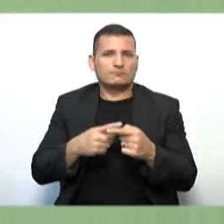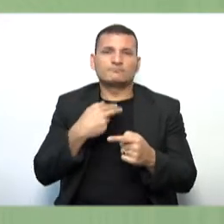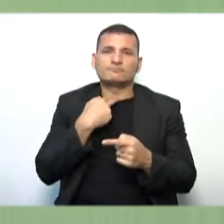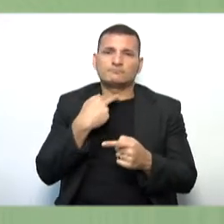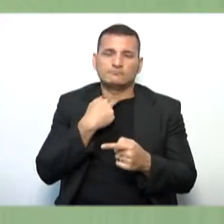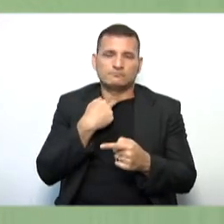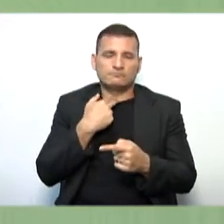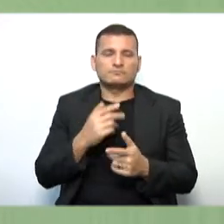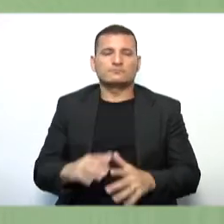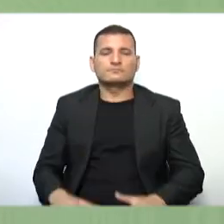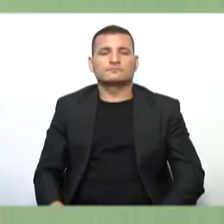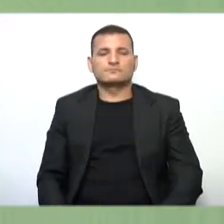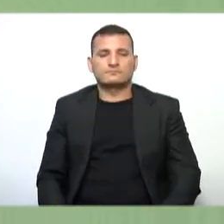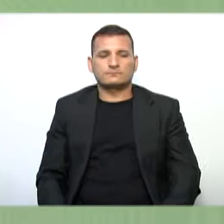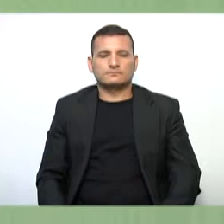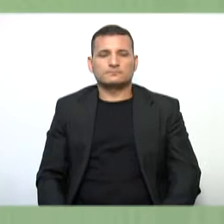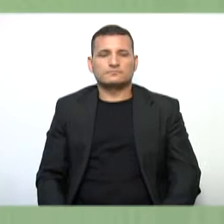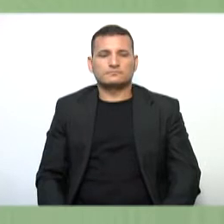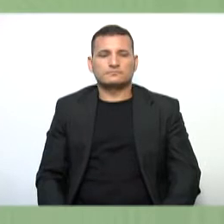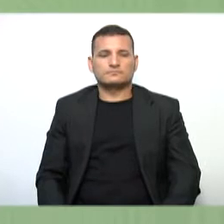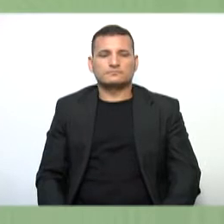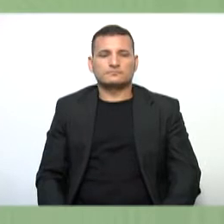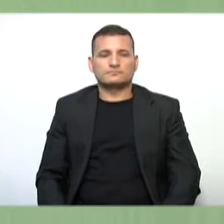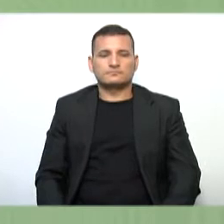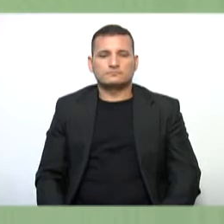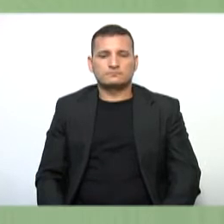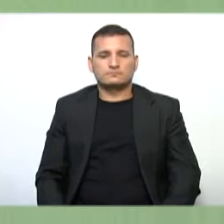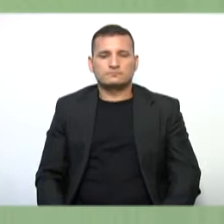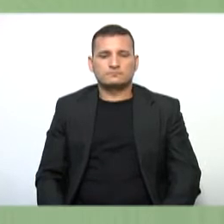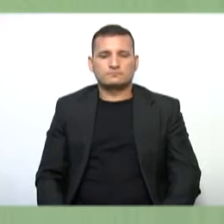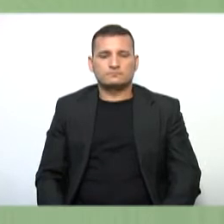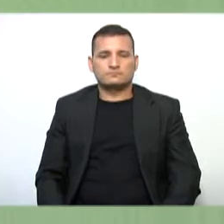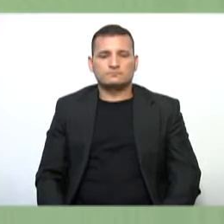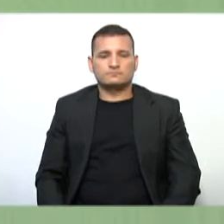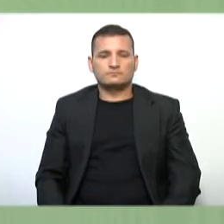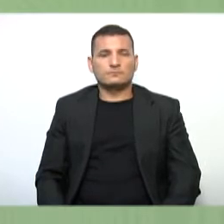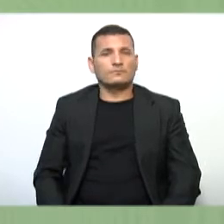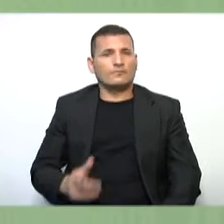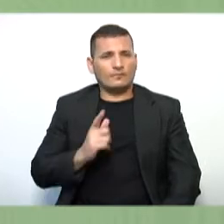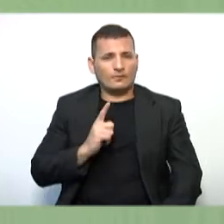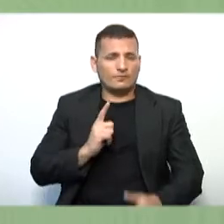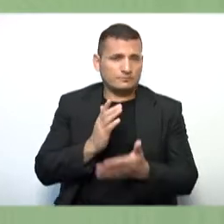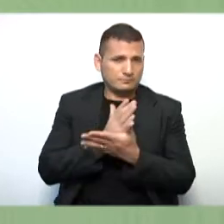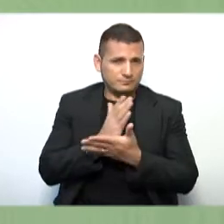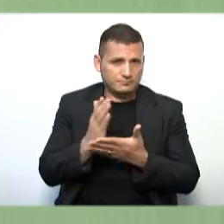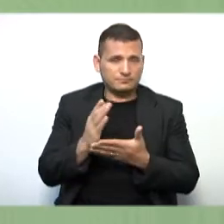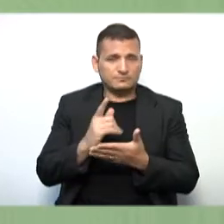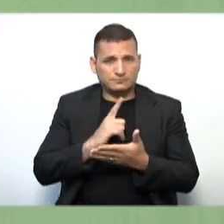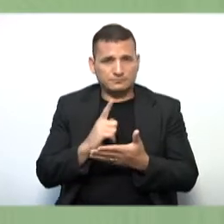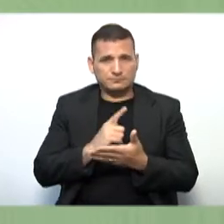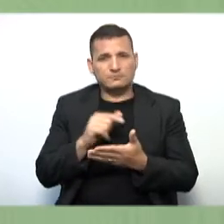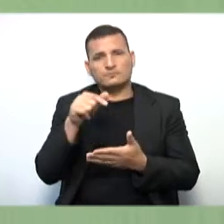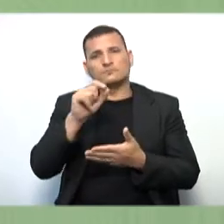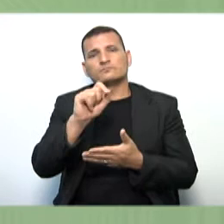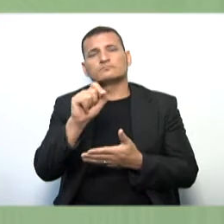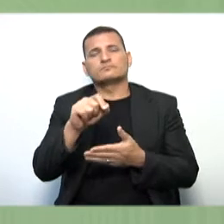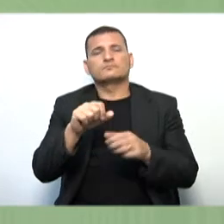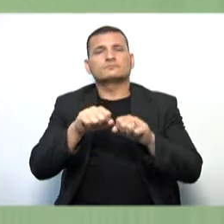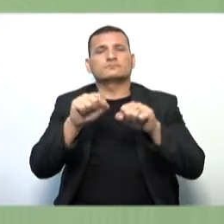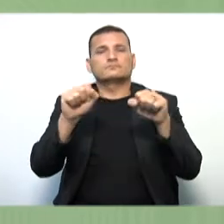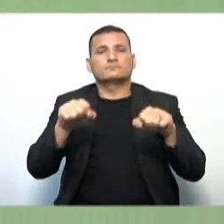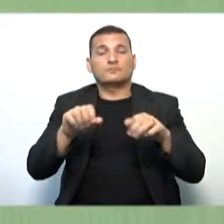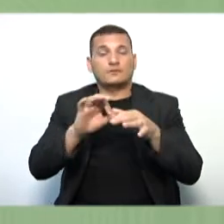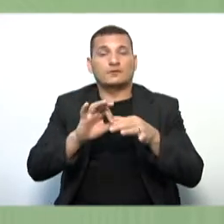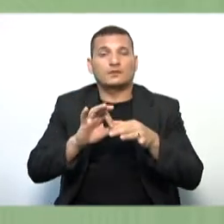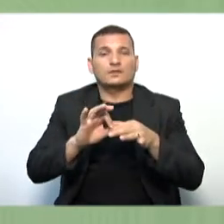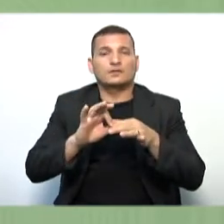vamos piratear. Vamos lá. Primeiro, nós temos alguns desses daqui são baseados em software livre, né? Então, se é em